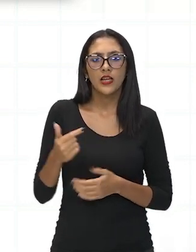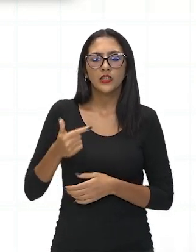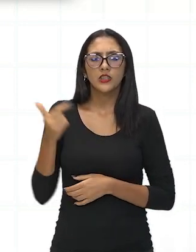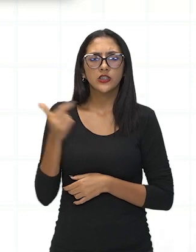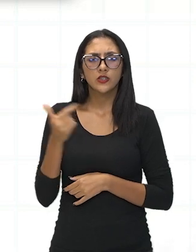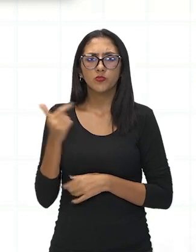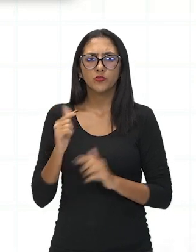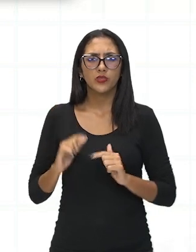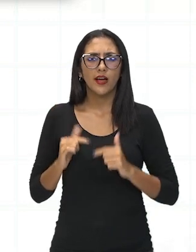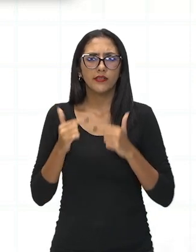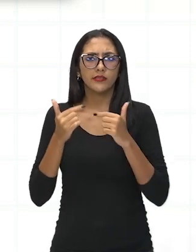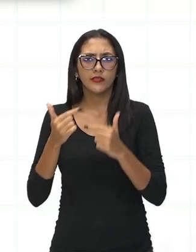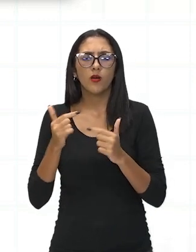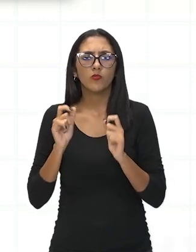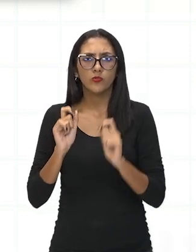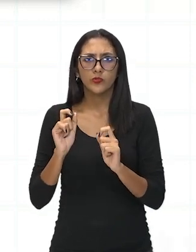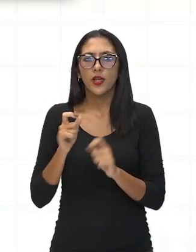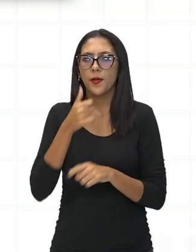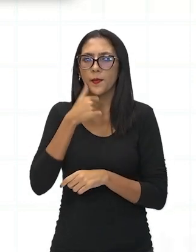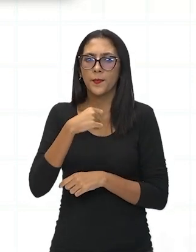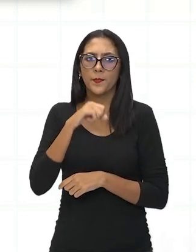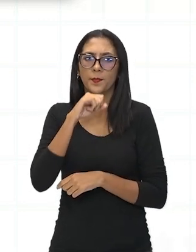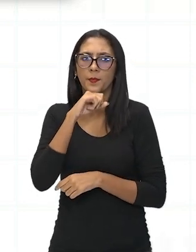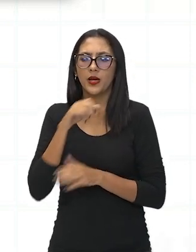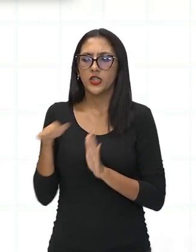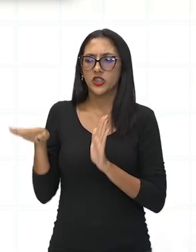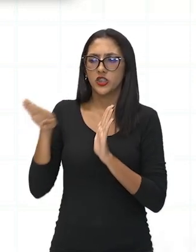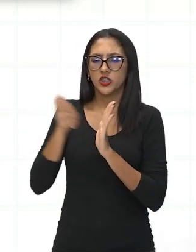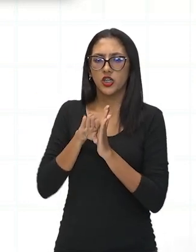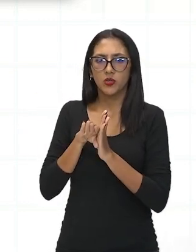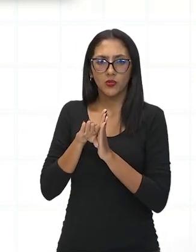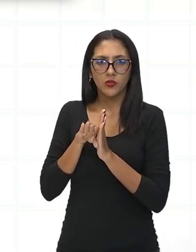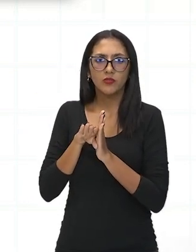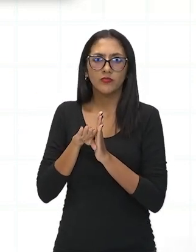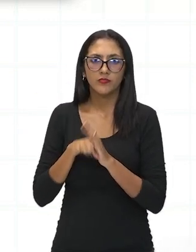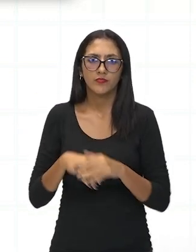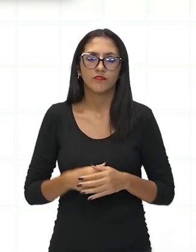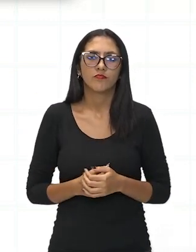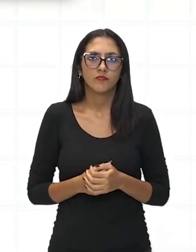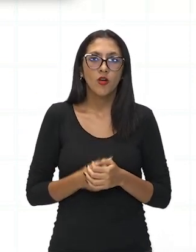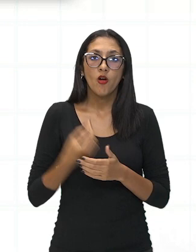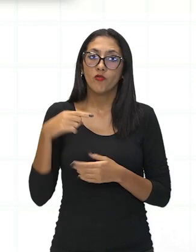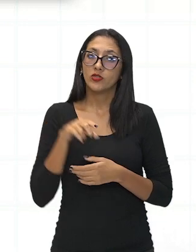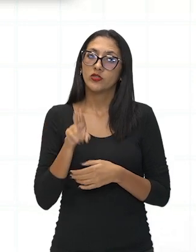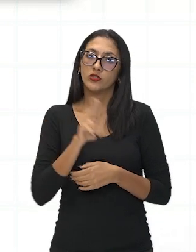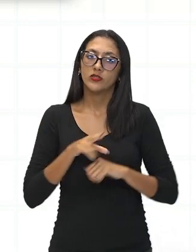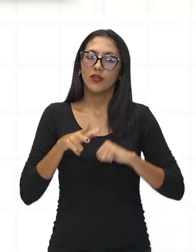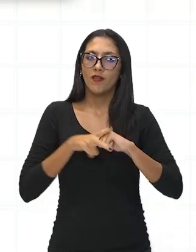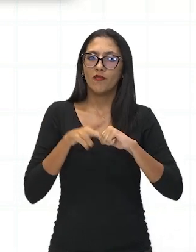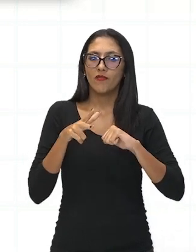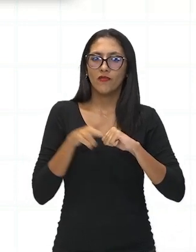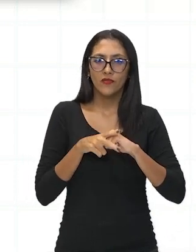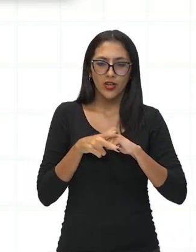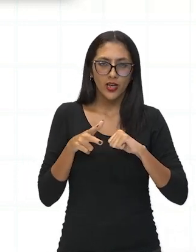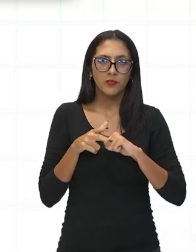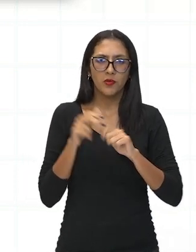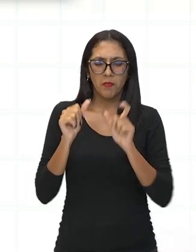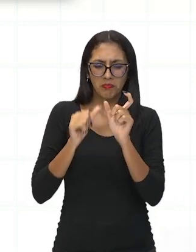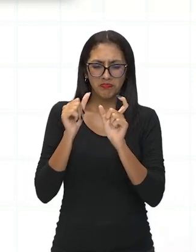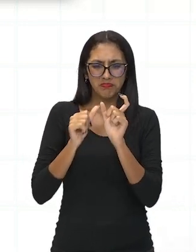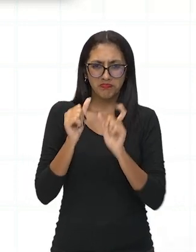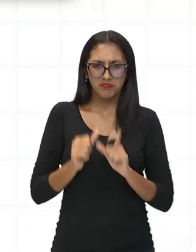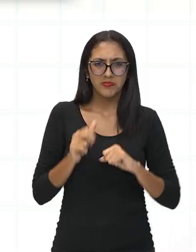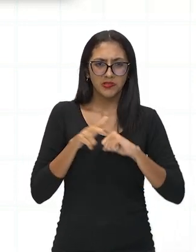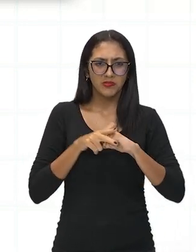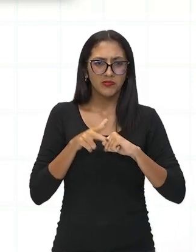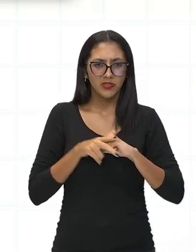para alguém, eu vou utilizar o simple past, que vocês já conhecem, com verbos irregulares, como é o caso do